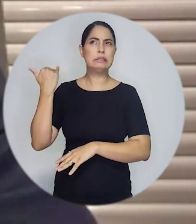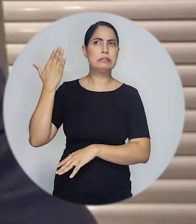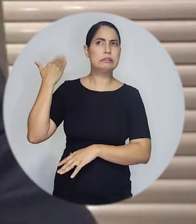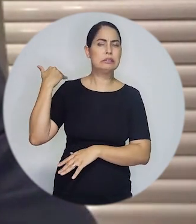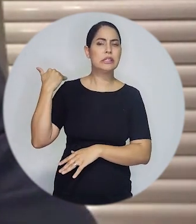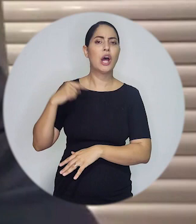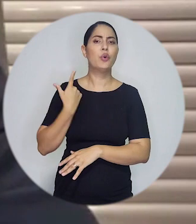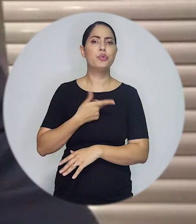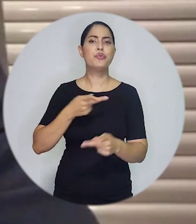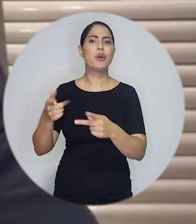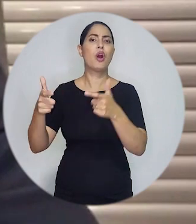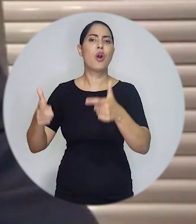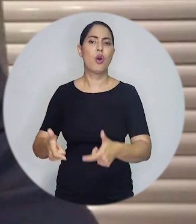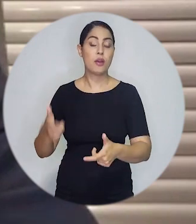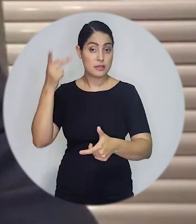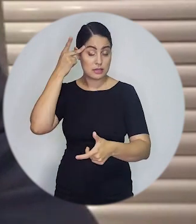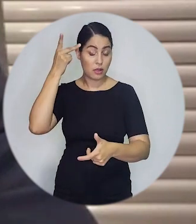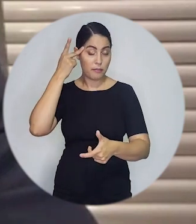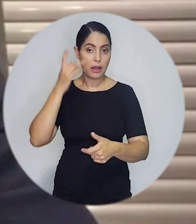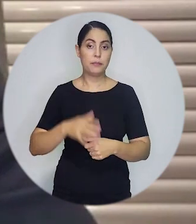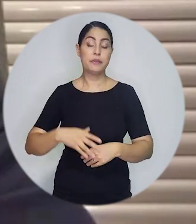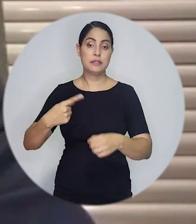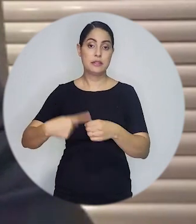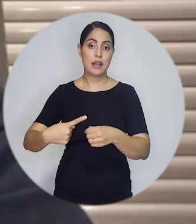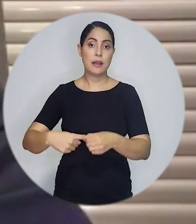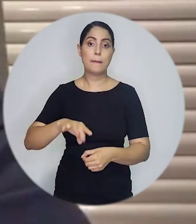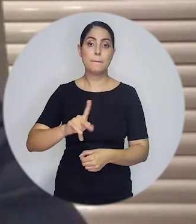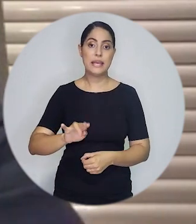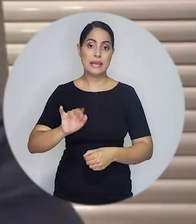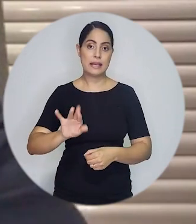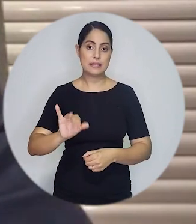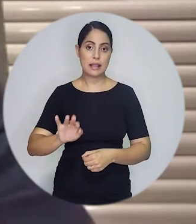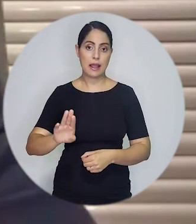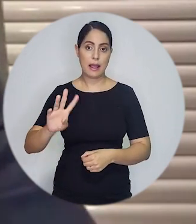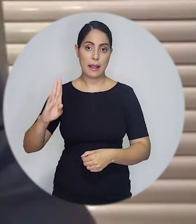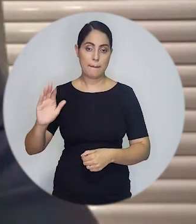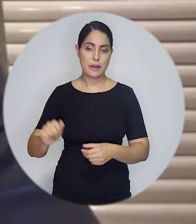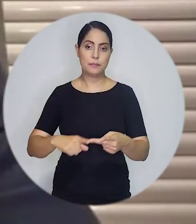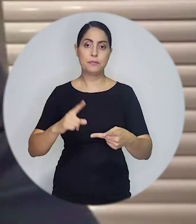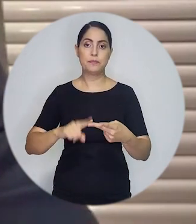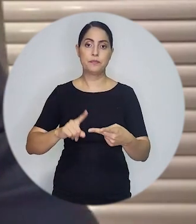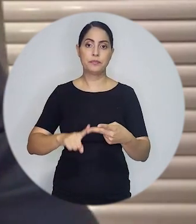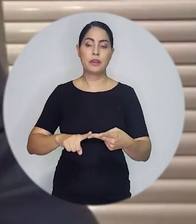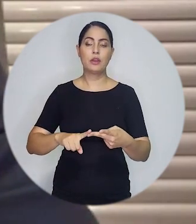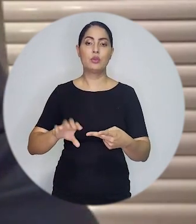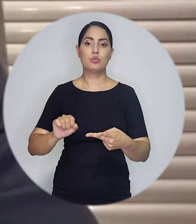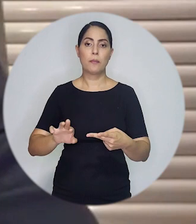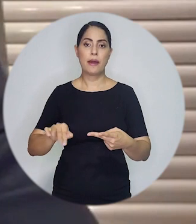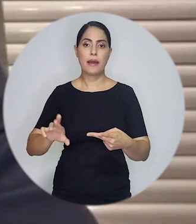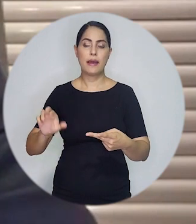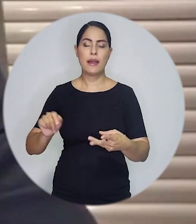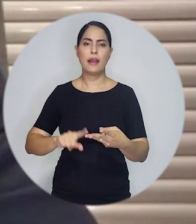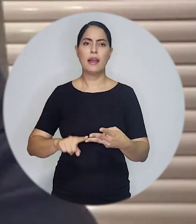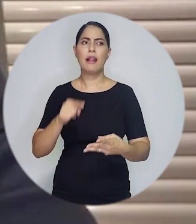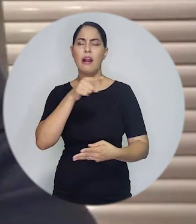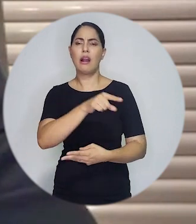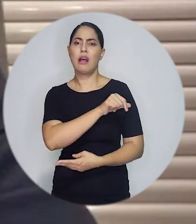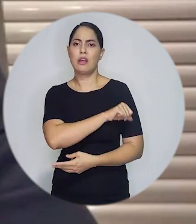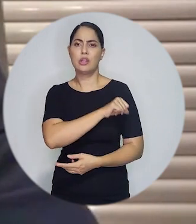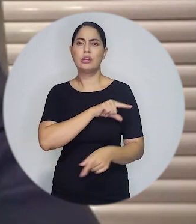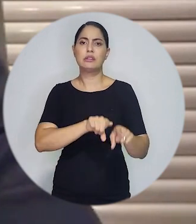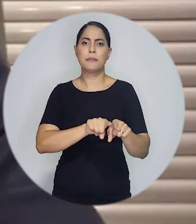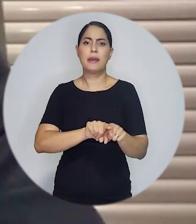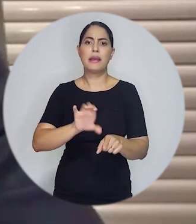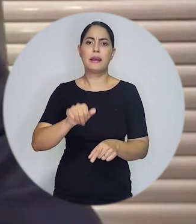São Paulo, onde visitamos Piracicaba, visitamos Sumaré, visitamos Campinas, no estado do Rio de Janeiro,